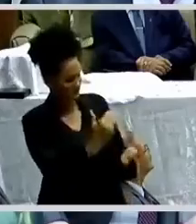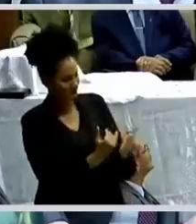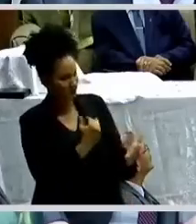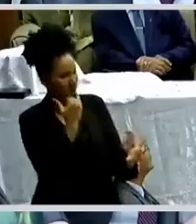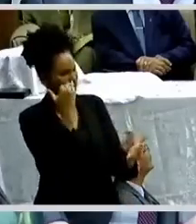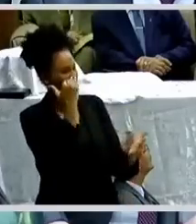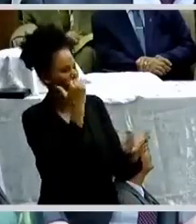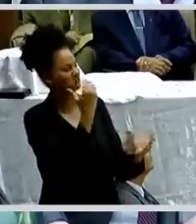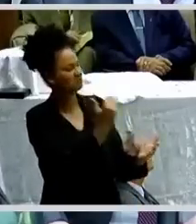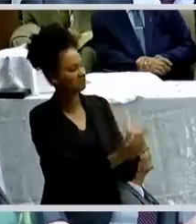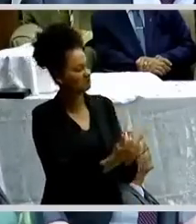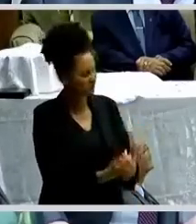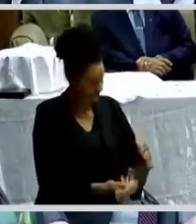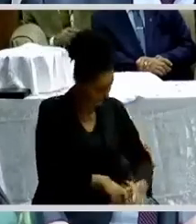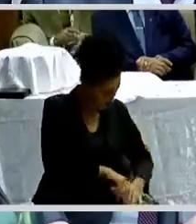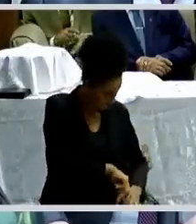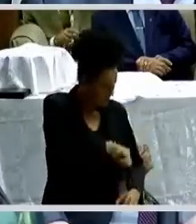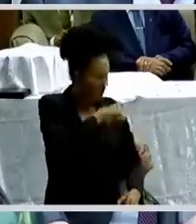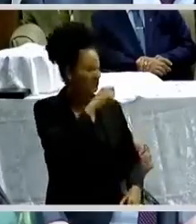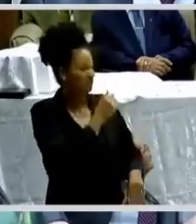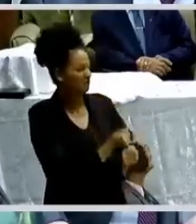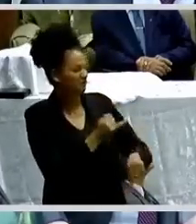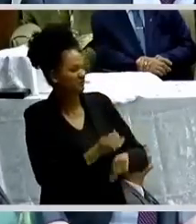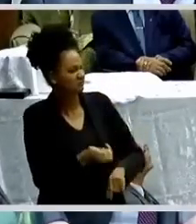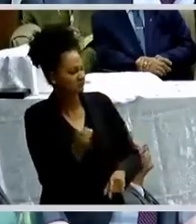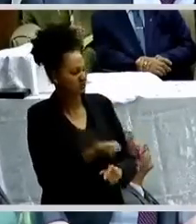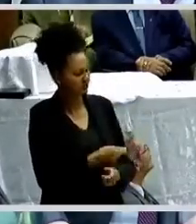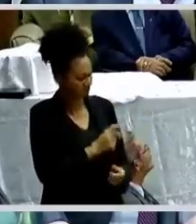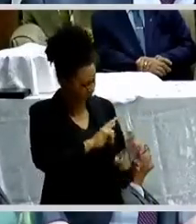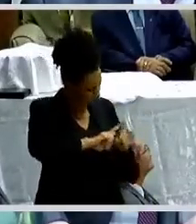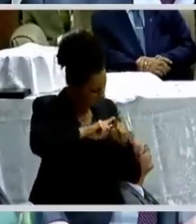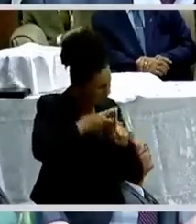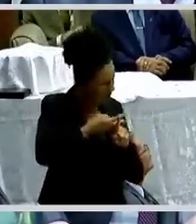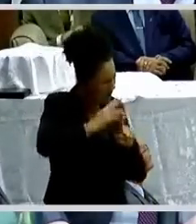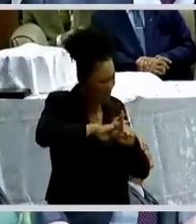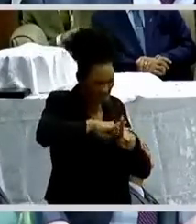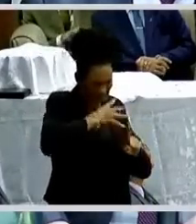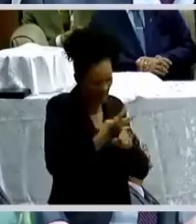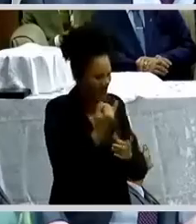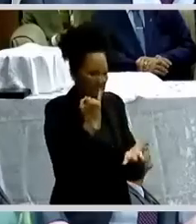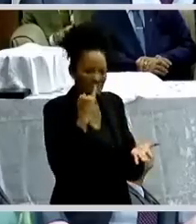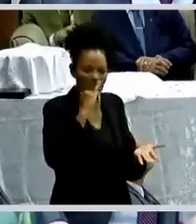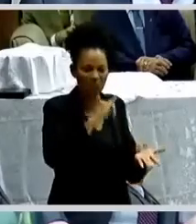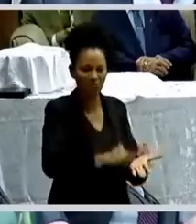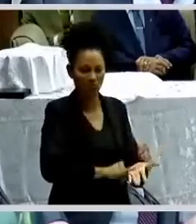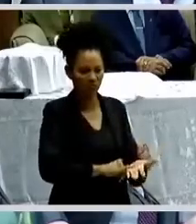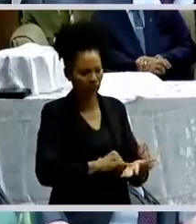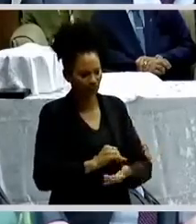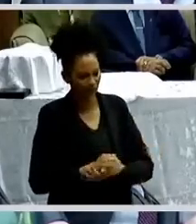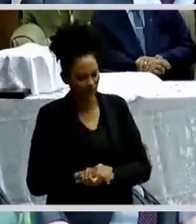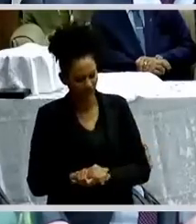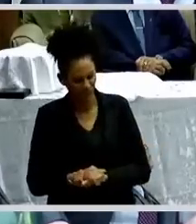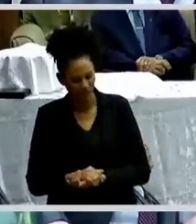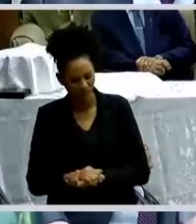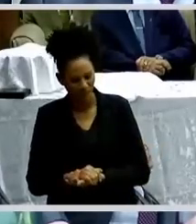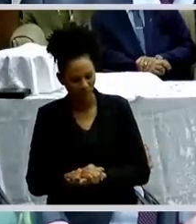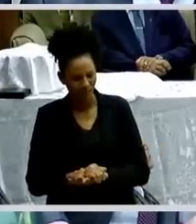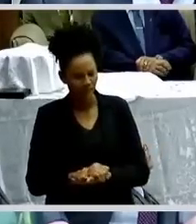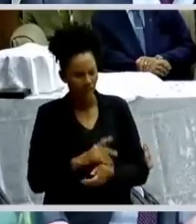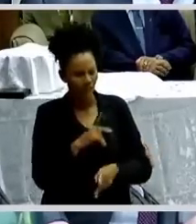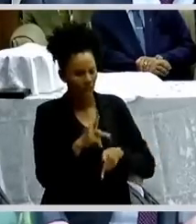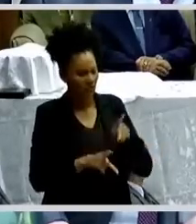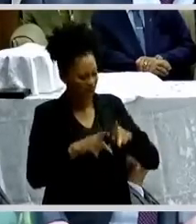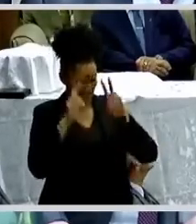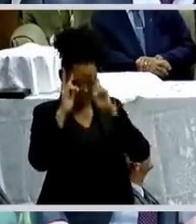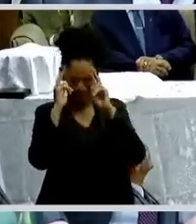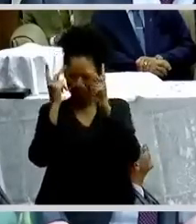ainda, vou oprimir com varão de ferro, eu vou colocar mais impostos sobre vocês. Aí o povo revoltado gritou: o